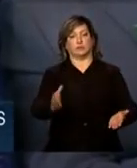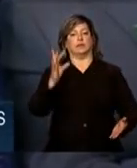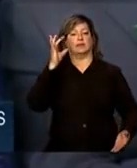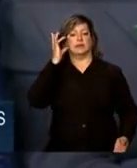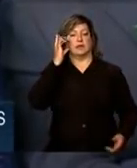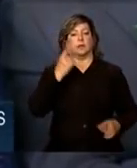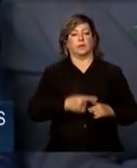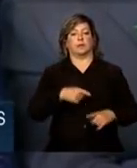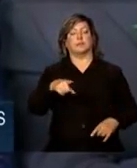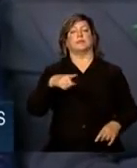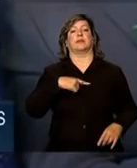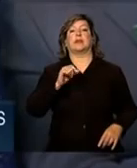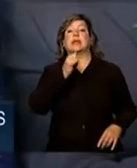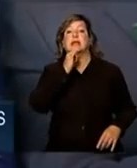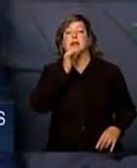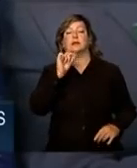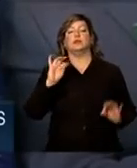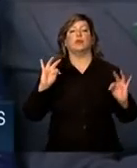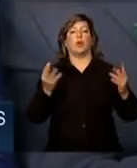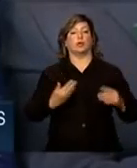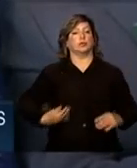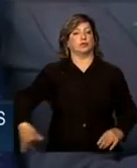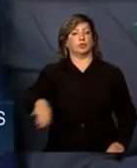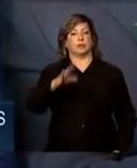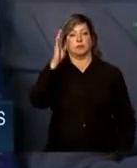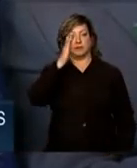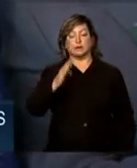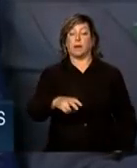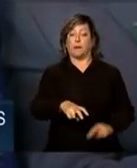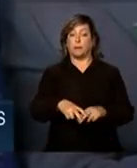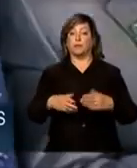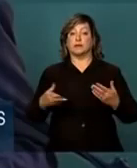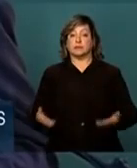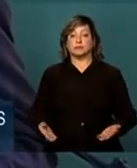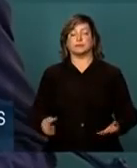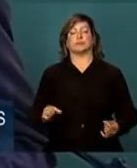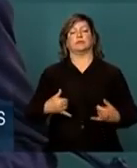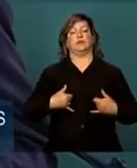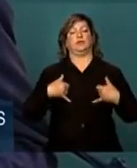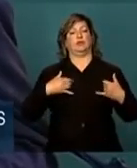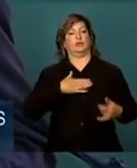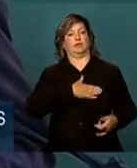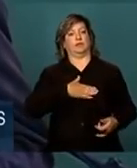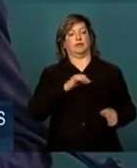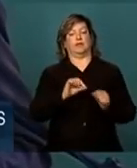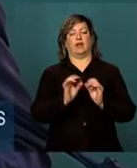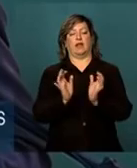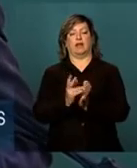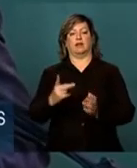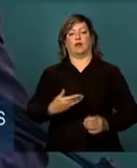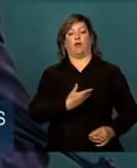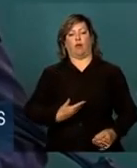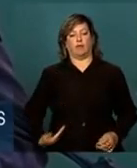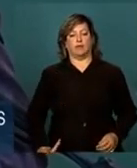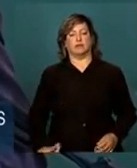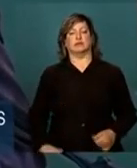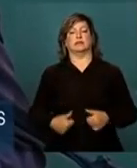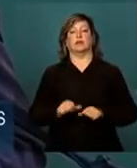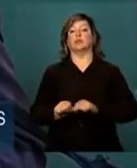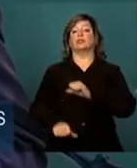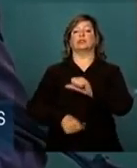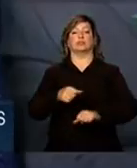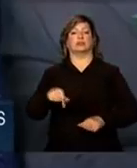tem sido exemplo para todos nós, brasileiros. E é por isso que é um orgulho e uma honra fazer parte desse governo que está